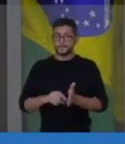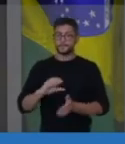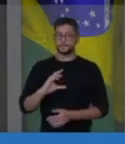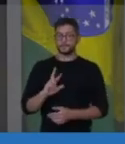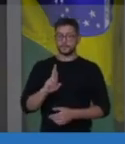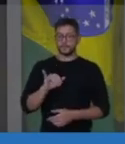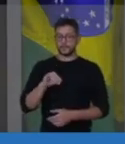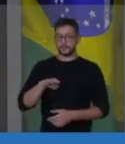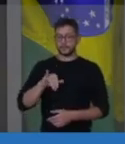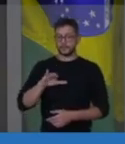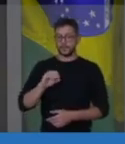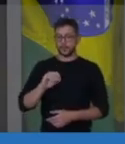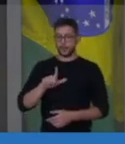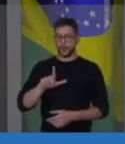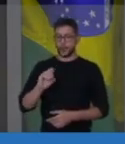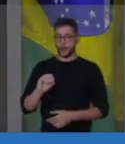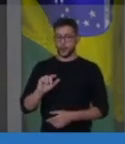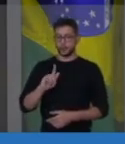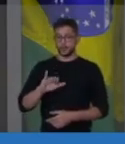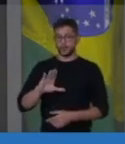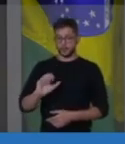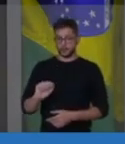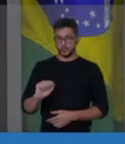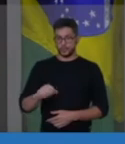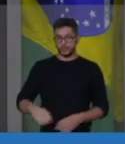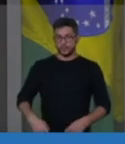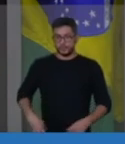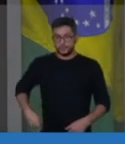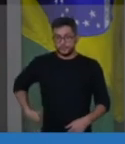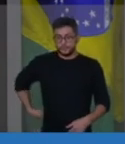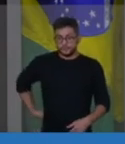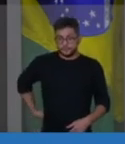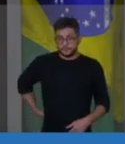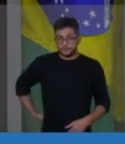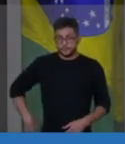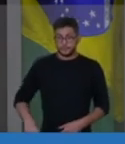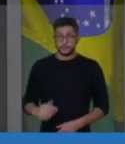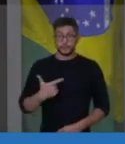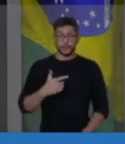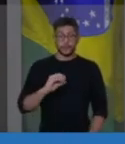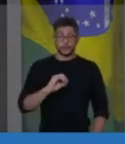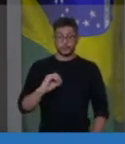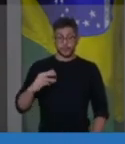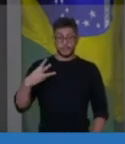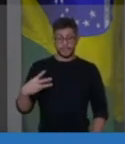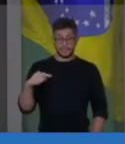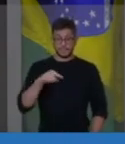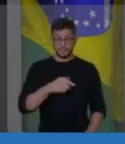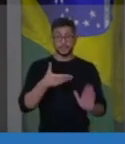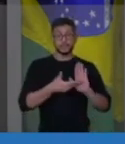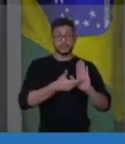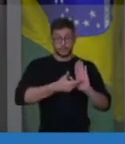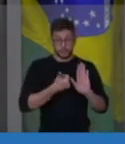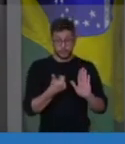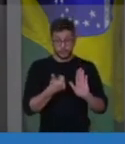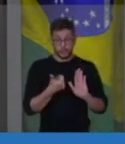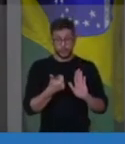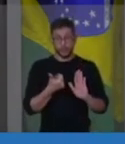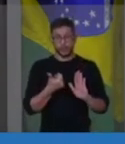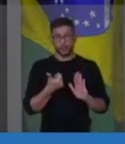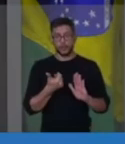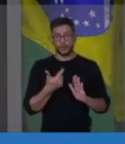regime. Isso foi extinto do ordenamento jurídico no ano de 2003 e dificultou muito criminosos